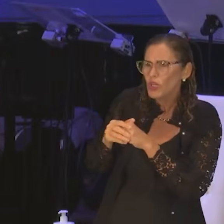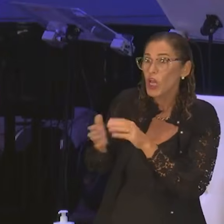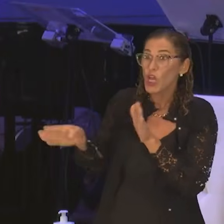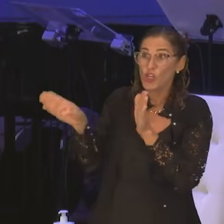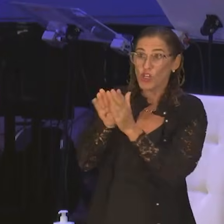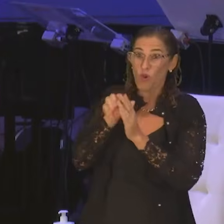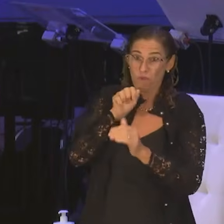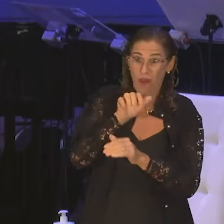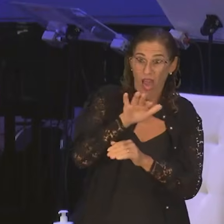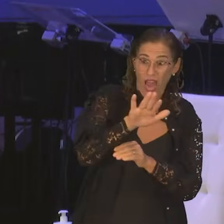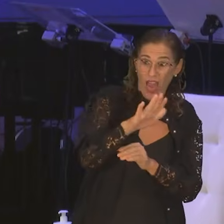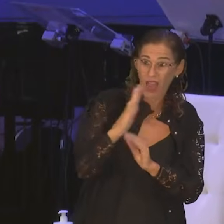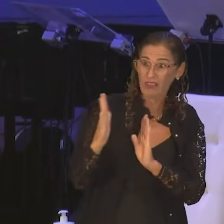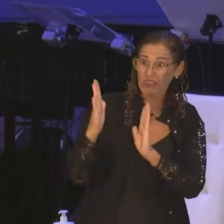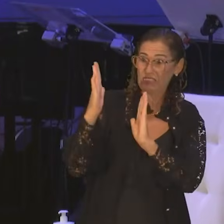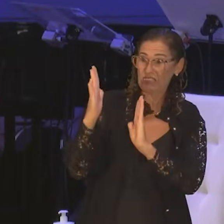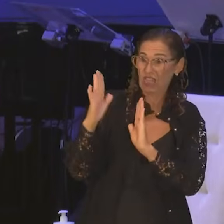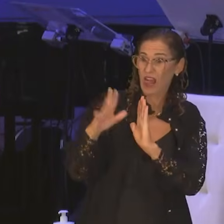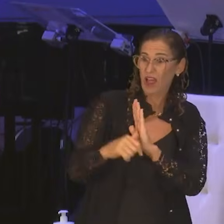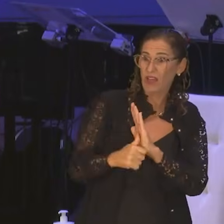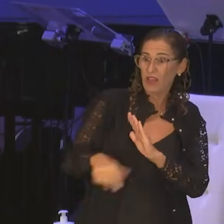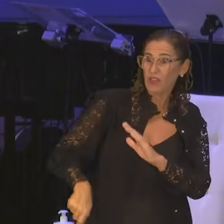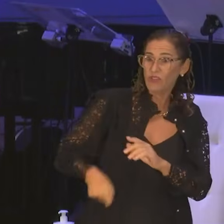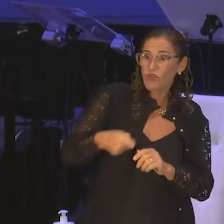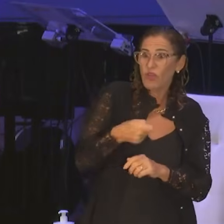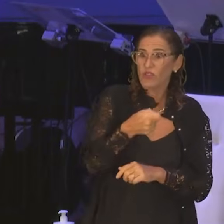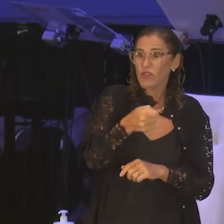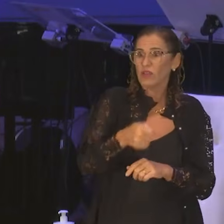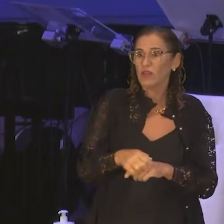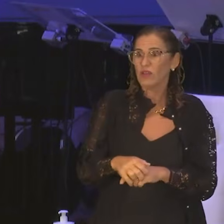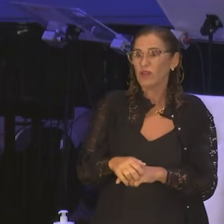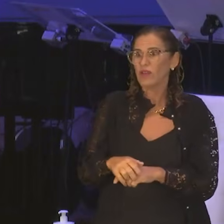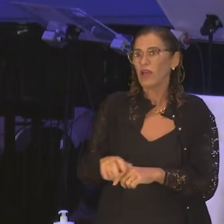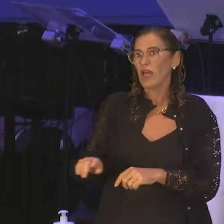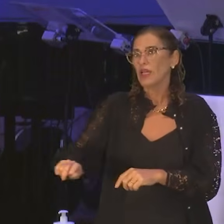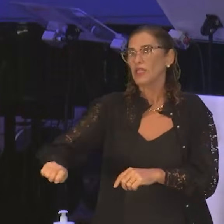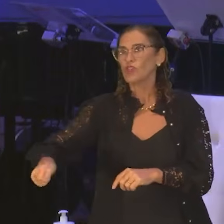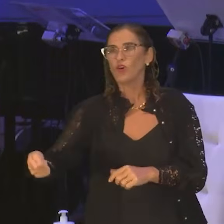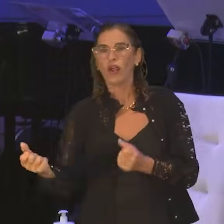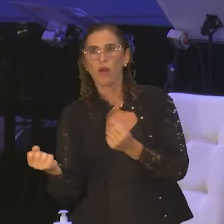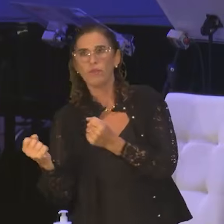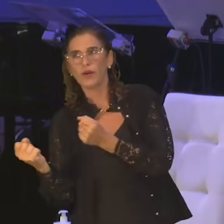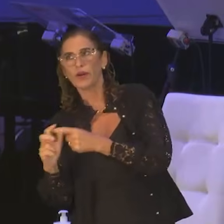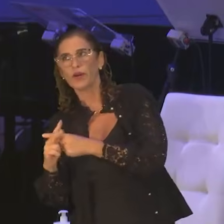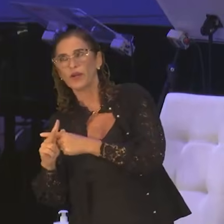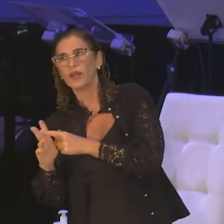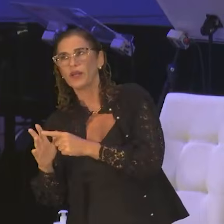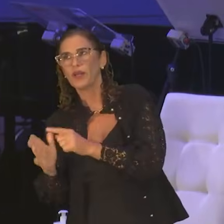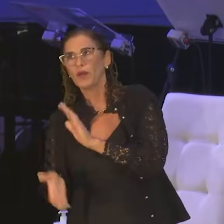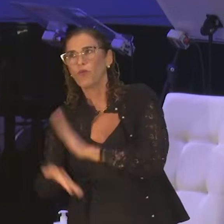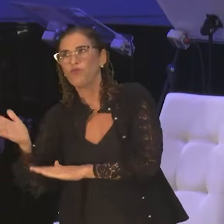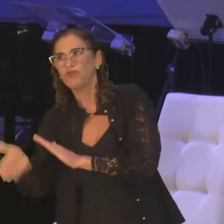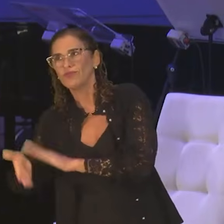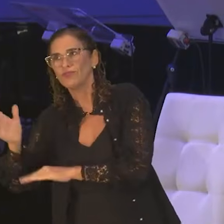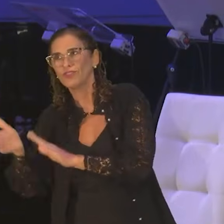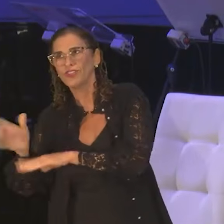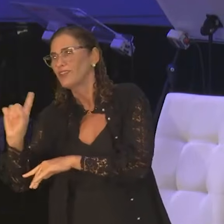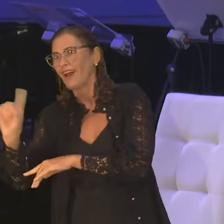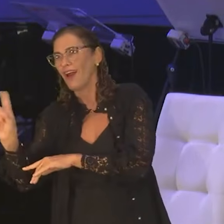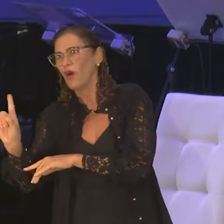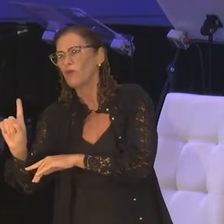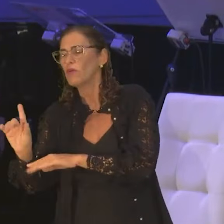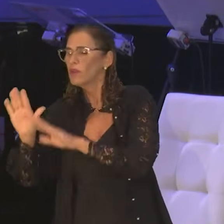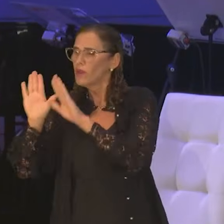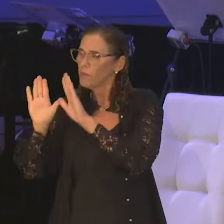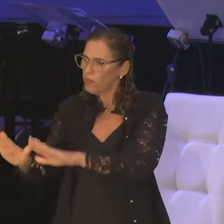favela, à frente de um ladrão, desligou o carro, tirou a chave. Não é que deixou o carro ligado, para qualquer coisa subir e fugir.